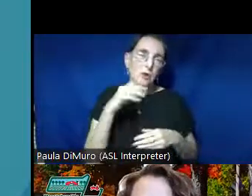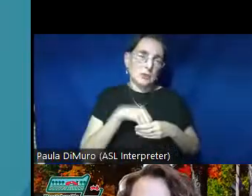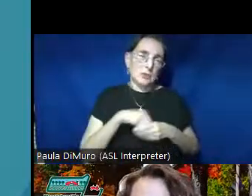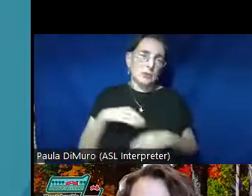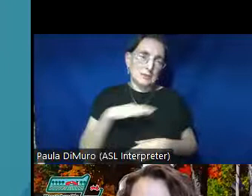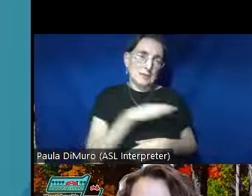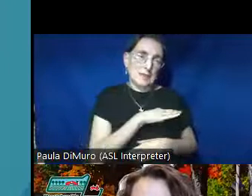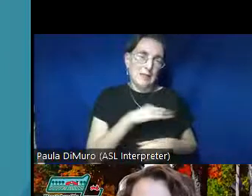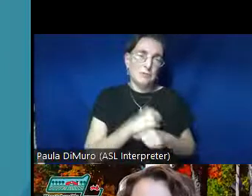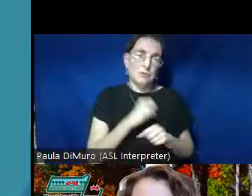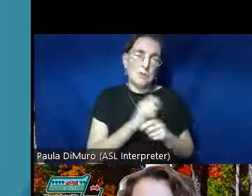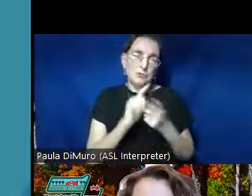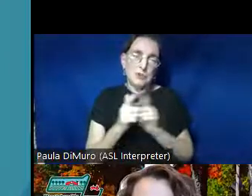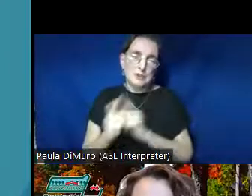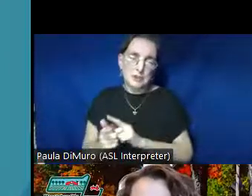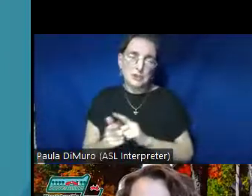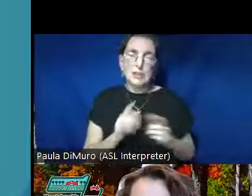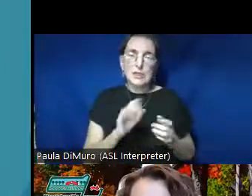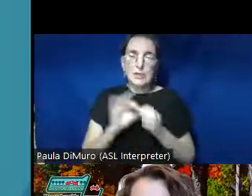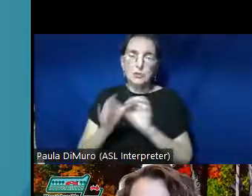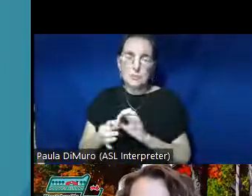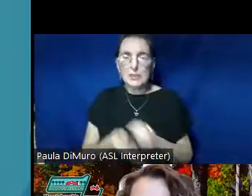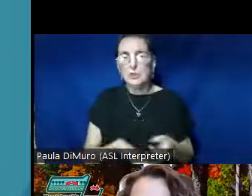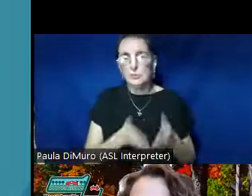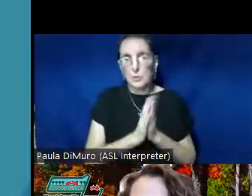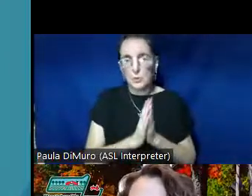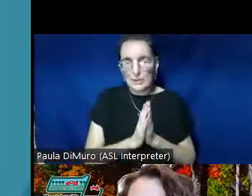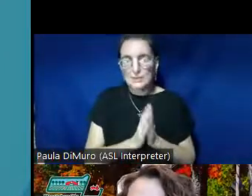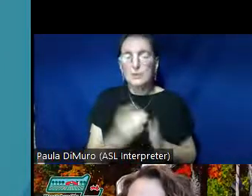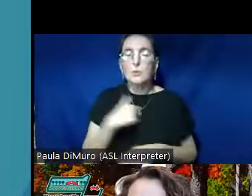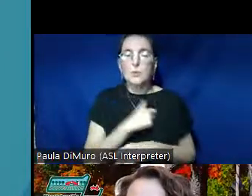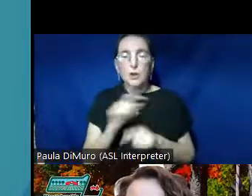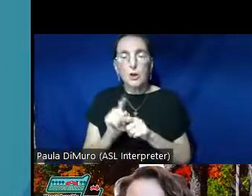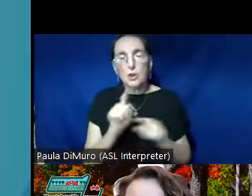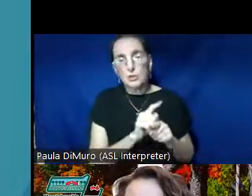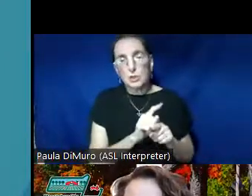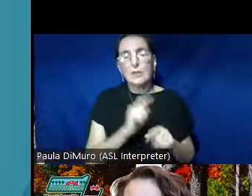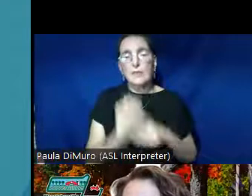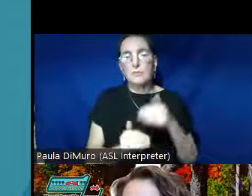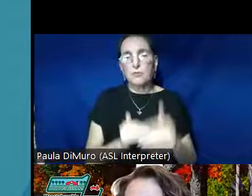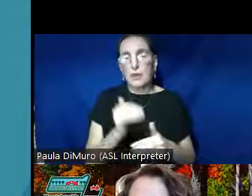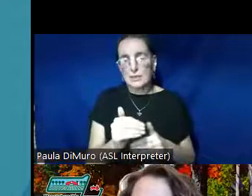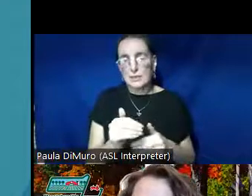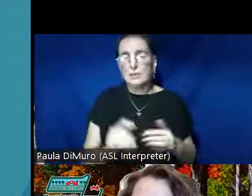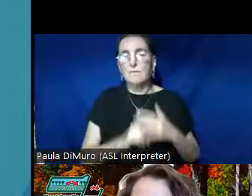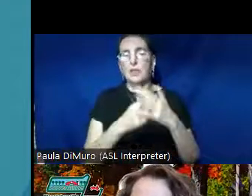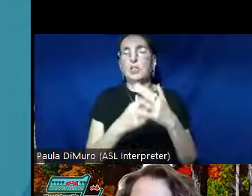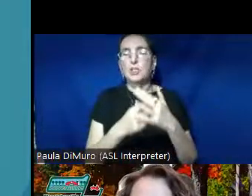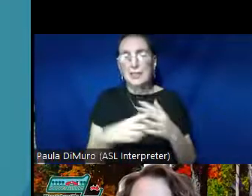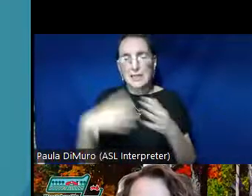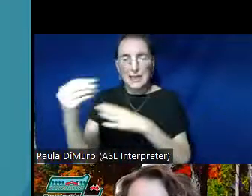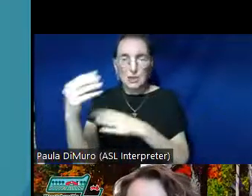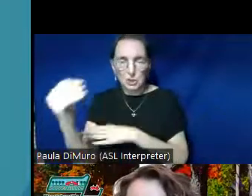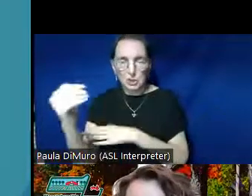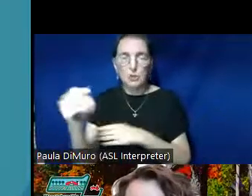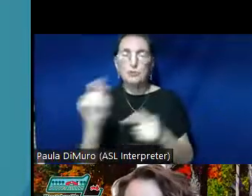processo para nossa staff interno para fazer tradução e interpretação para pedidos. Nós estamos no processo de